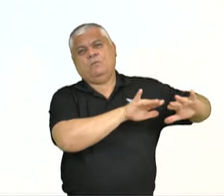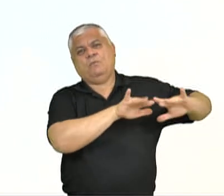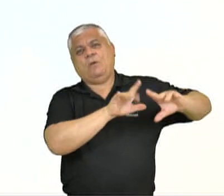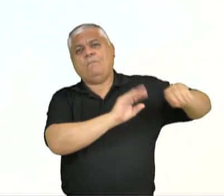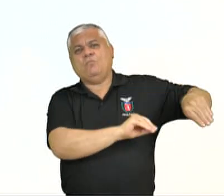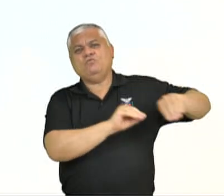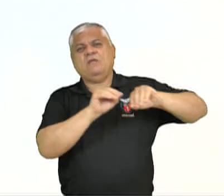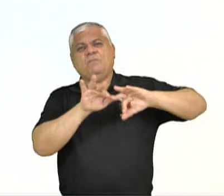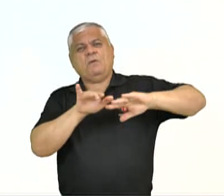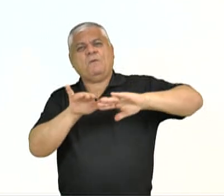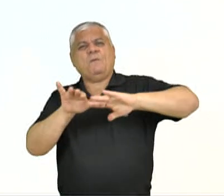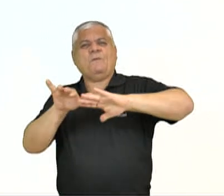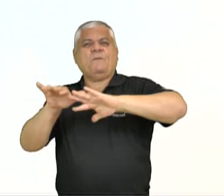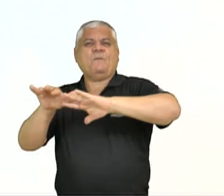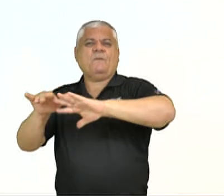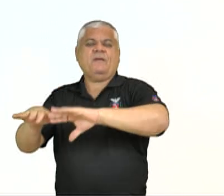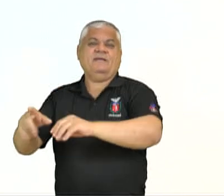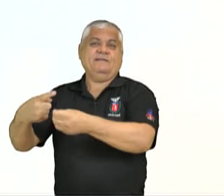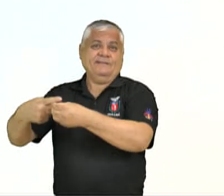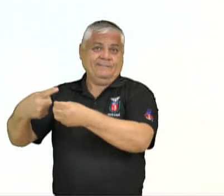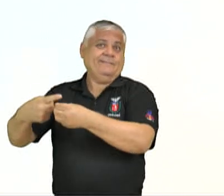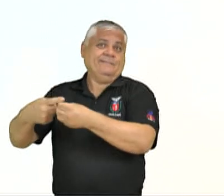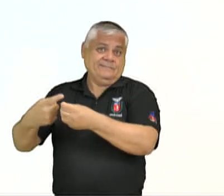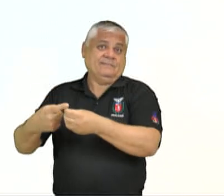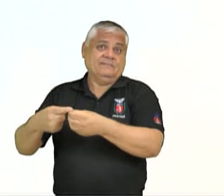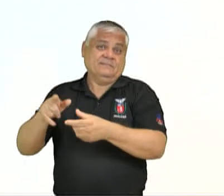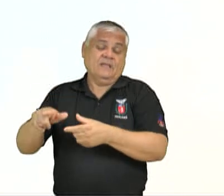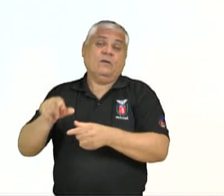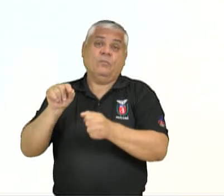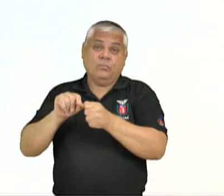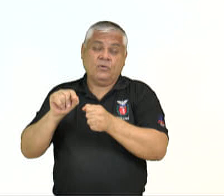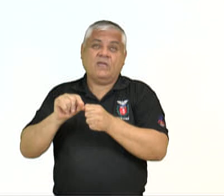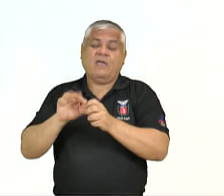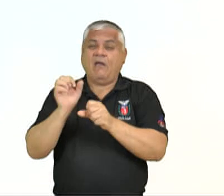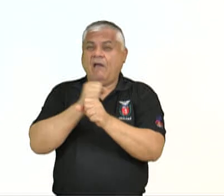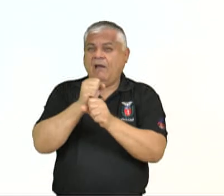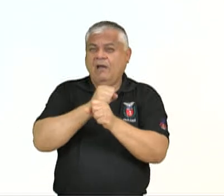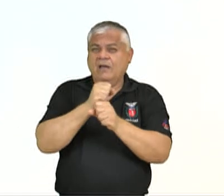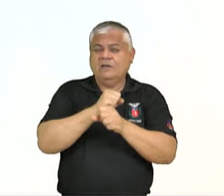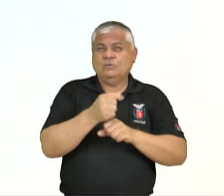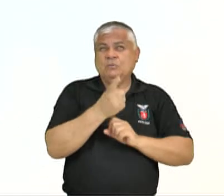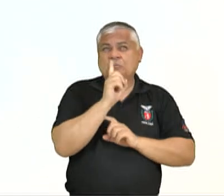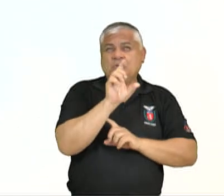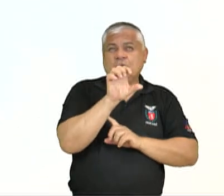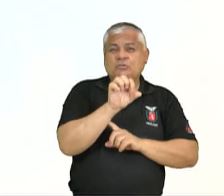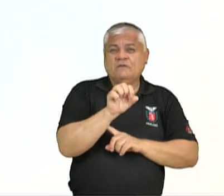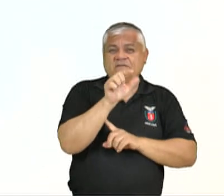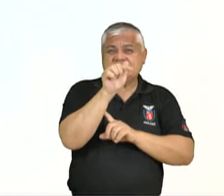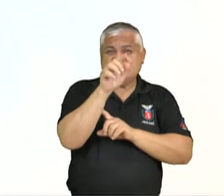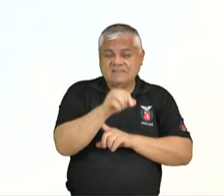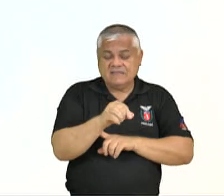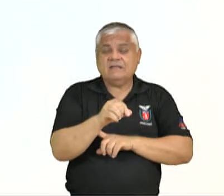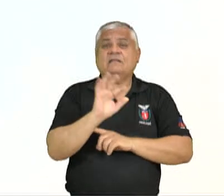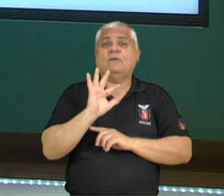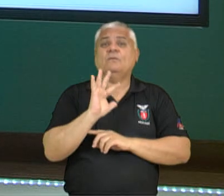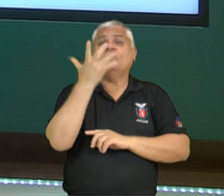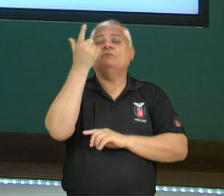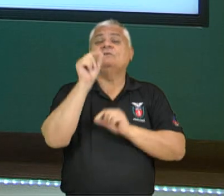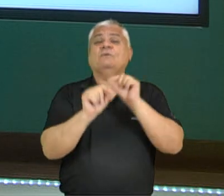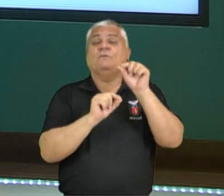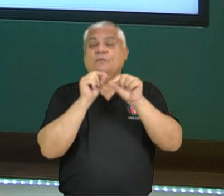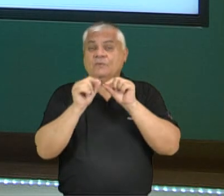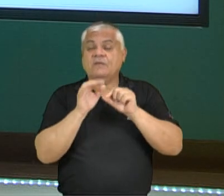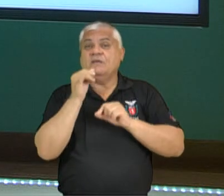O processo de urbanização do Paraná é intensificado a partir da década de 70, né? Quando houve, né, um